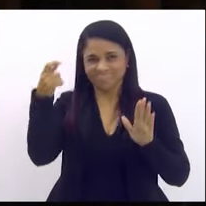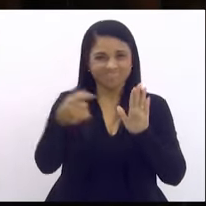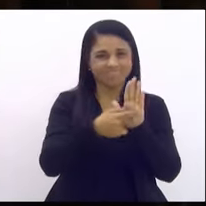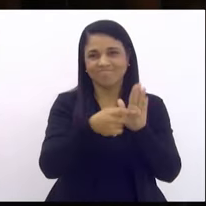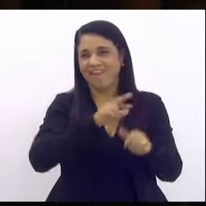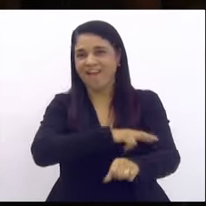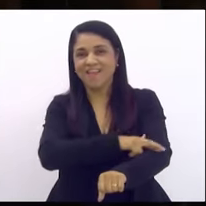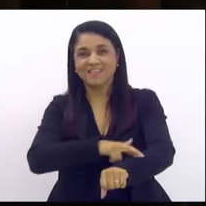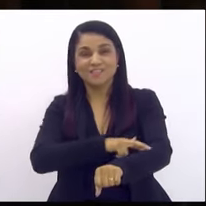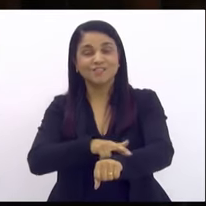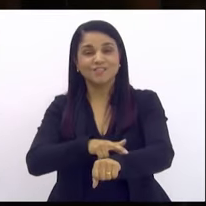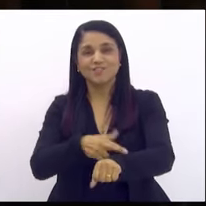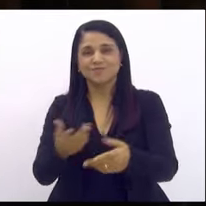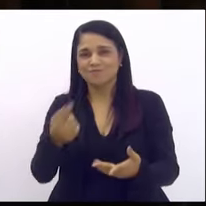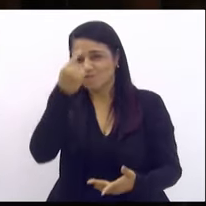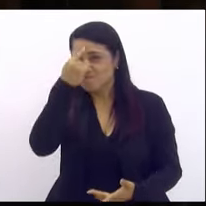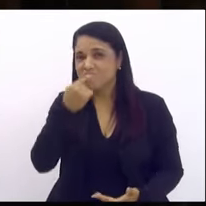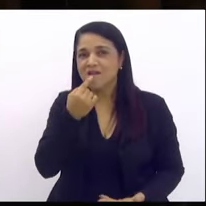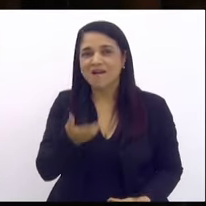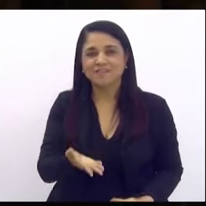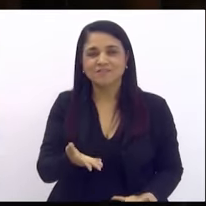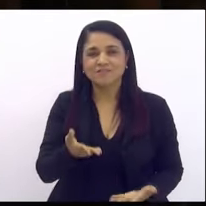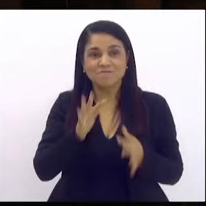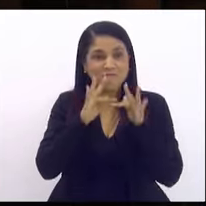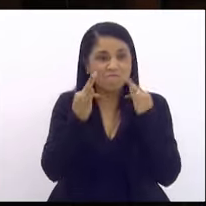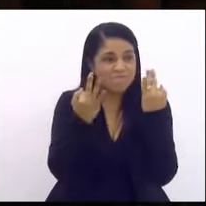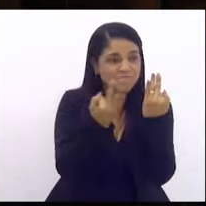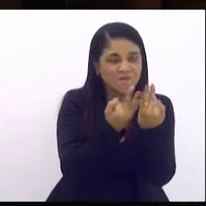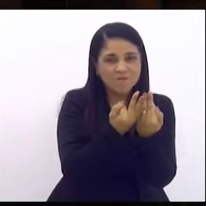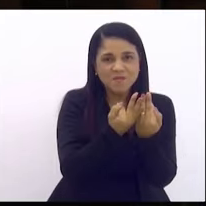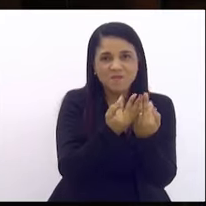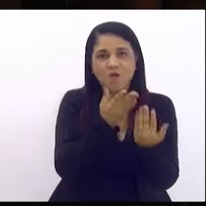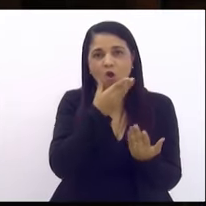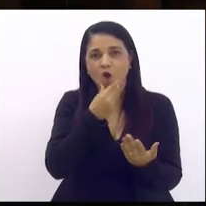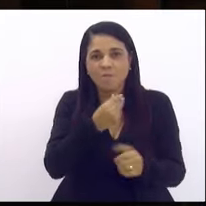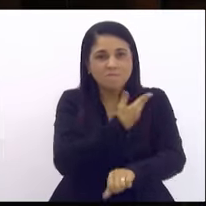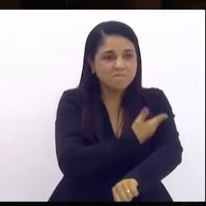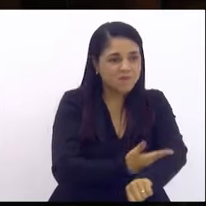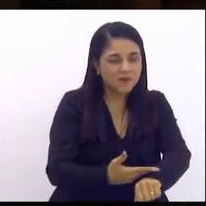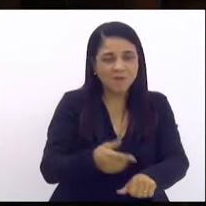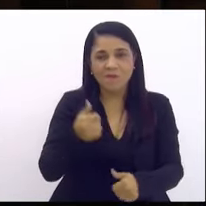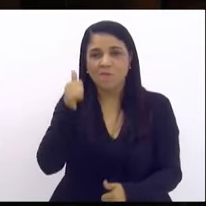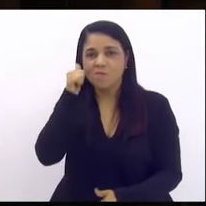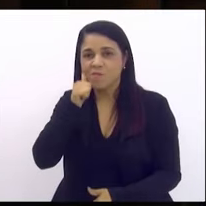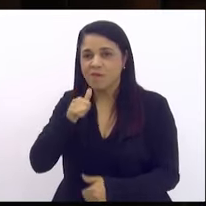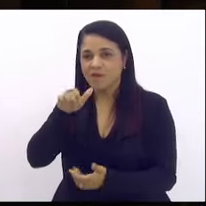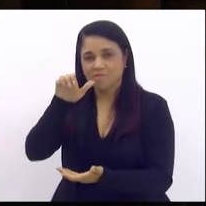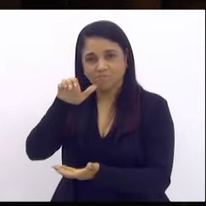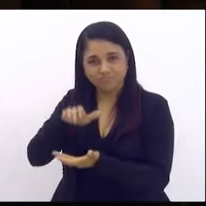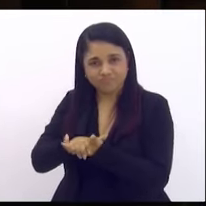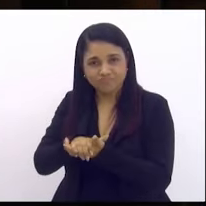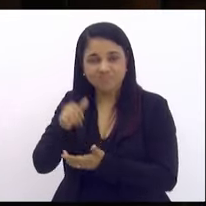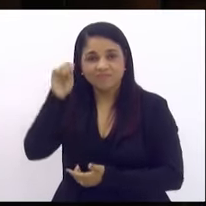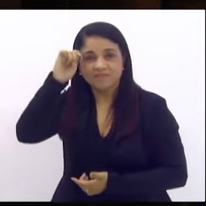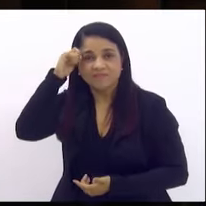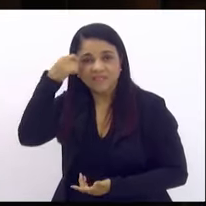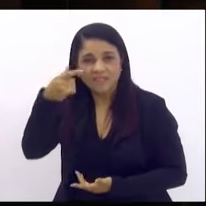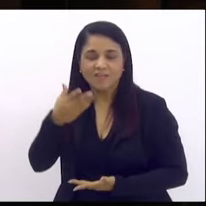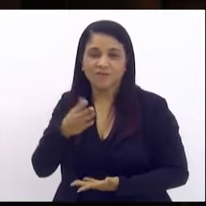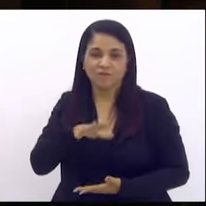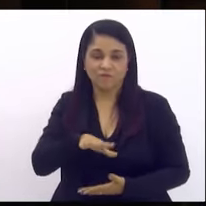objetificação de uma mulher negra Numa família que é de um homem branco e de uma mulher negra Então são